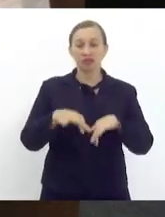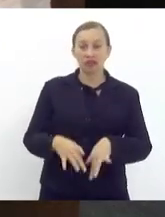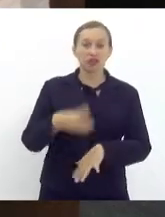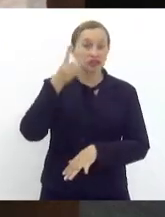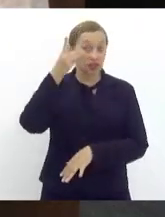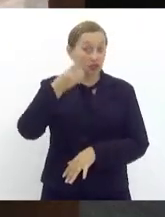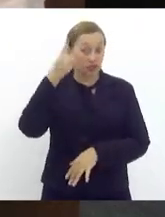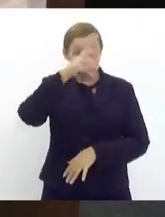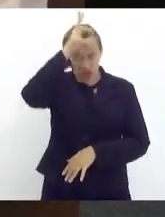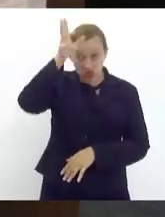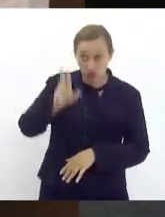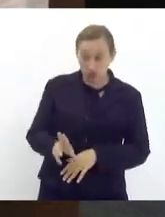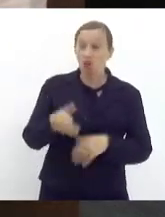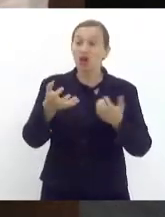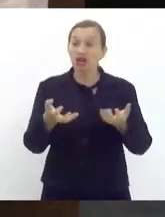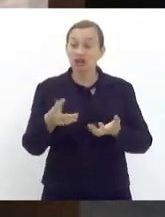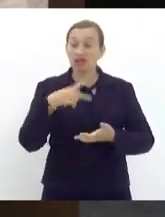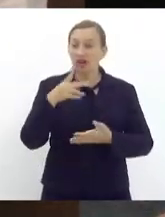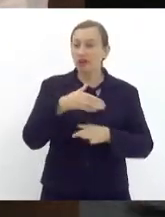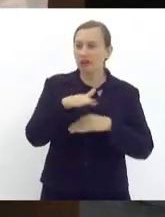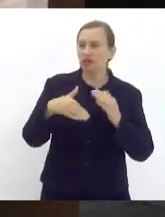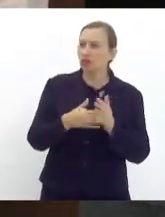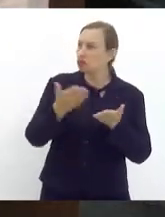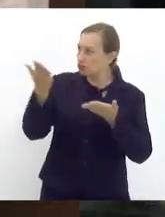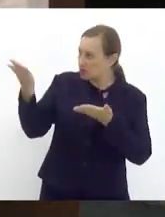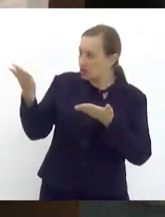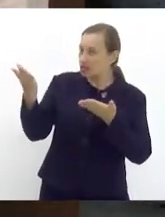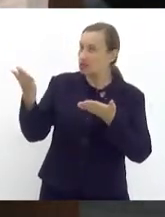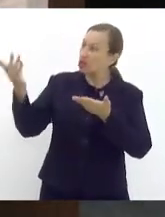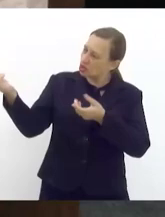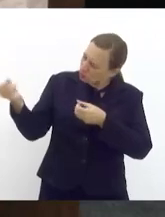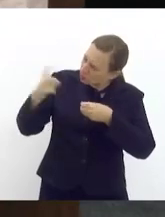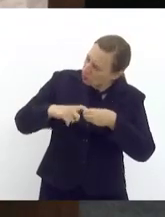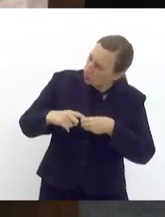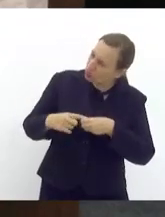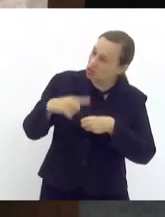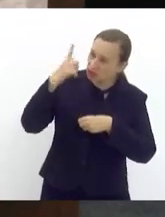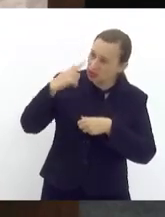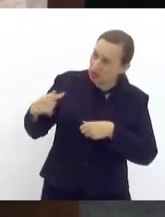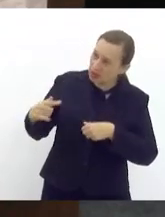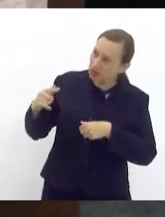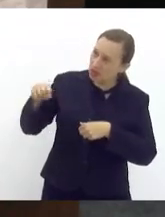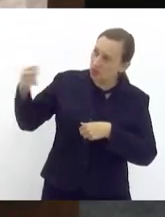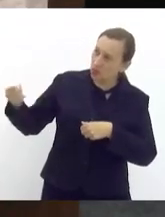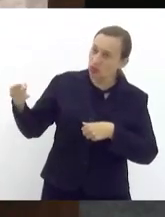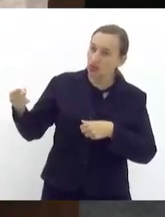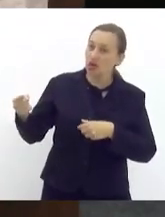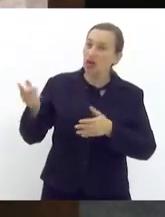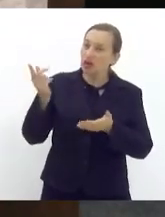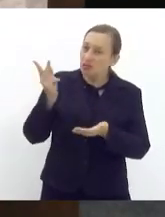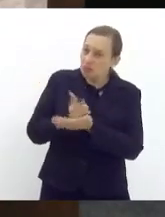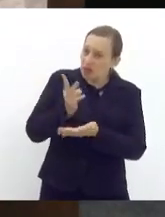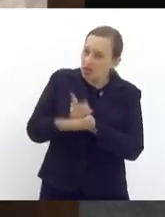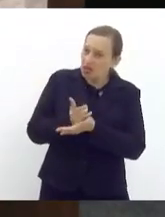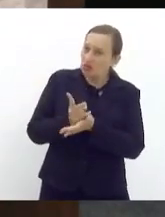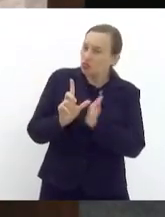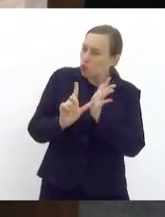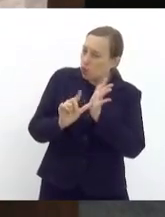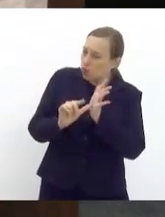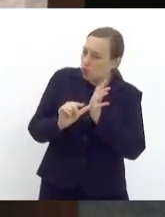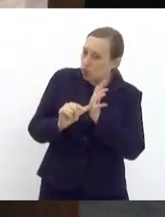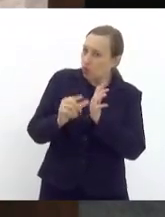Tia Ju, queria dizer a todos vocês que vieram que voltem aqui semana que vem, mesmo que eu tenha atraso, mesmo que